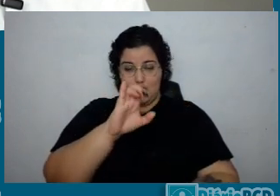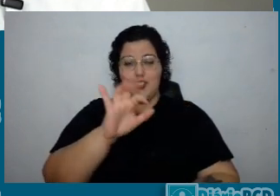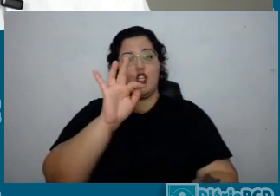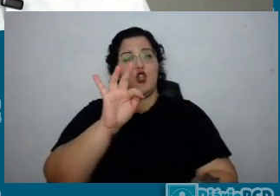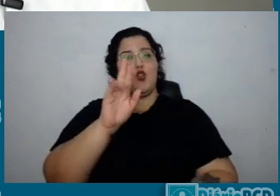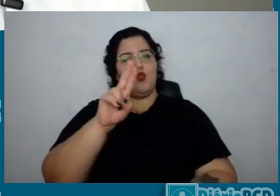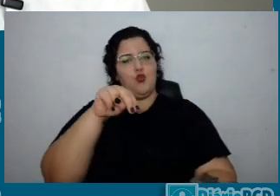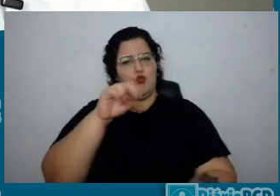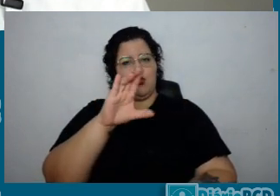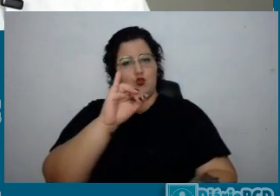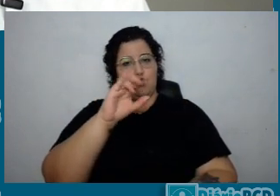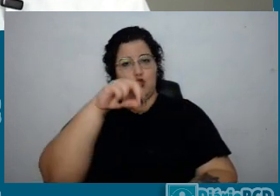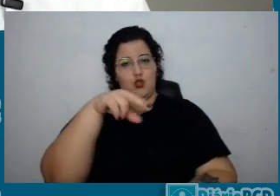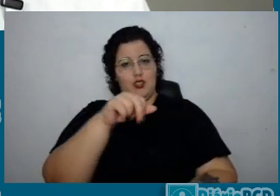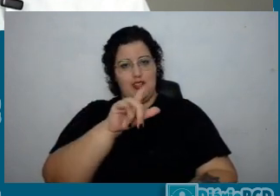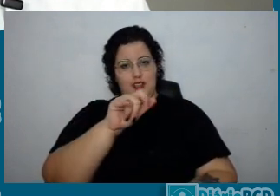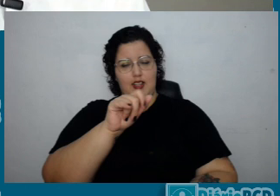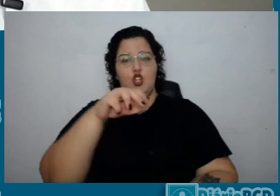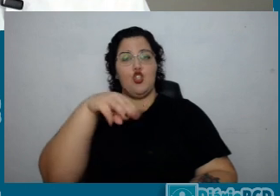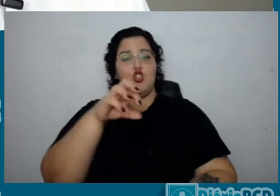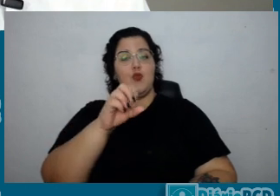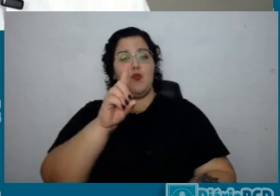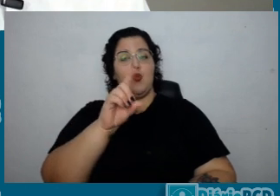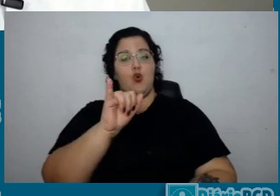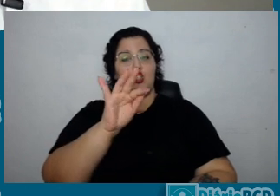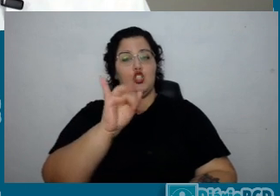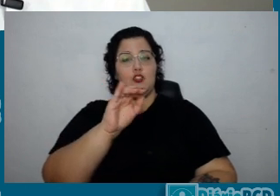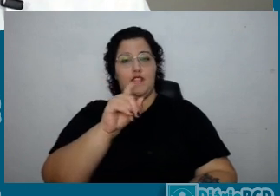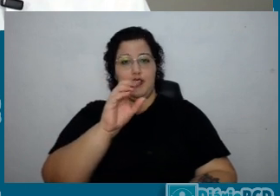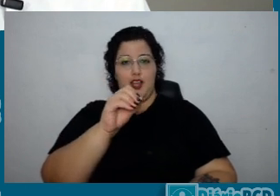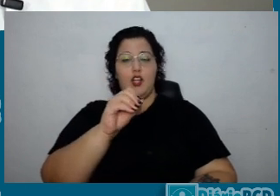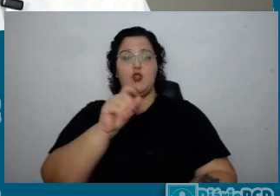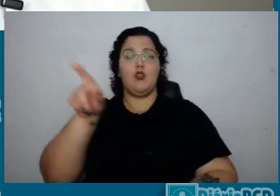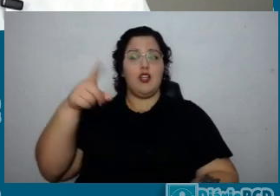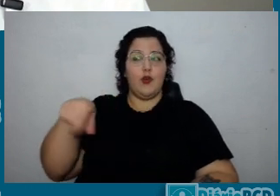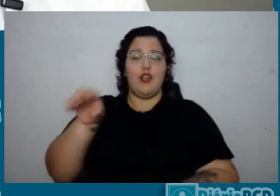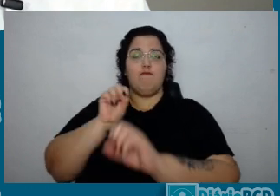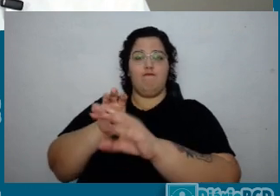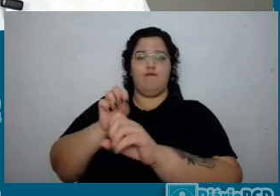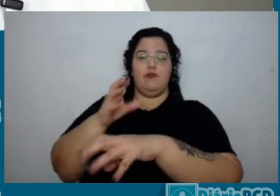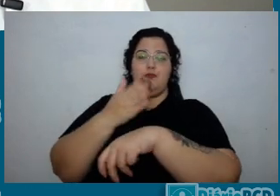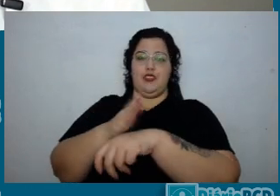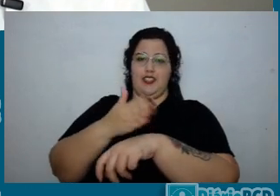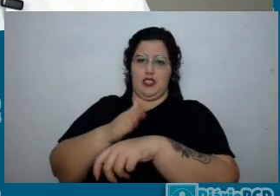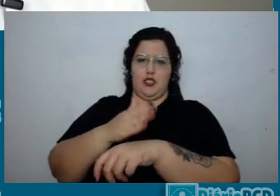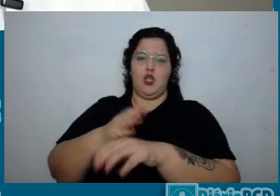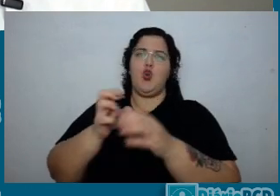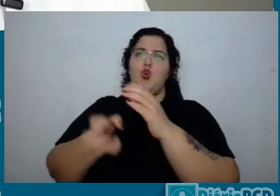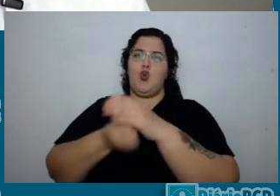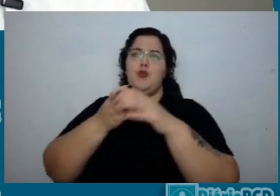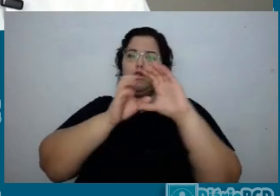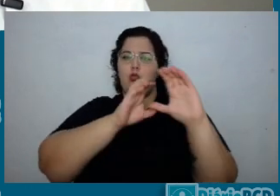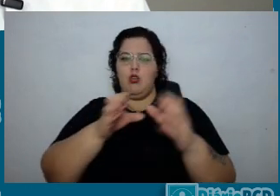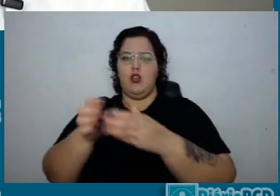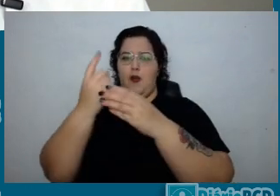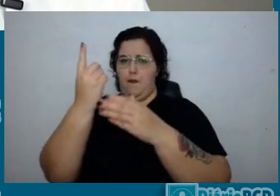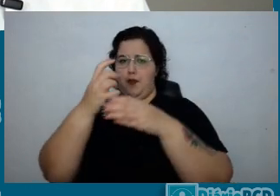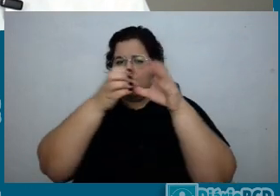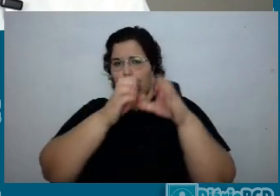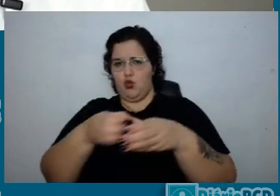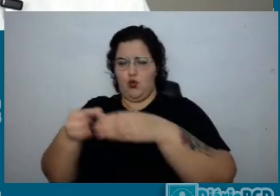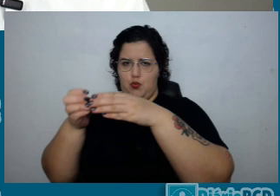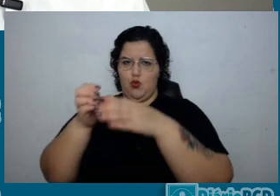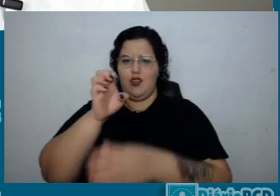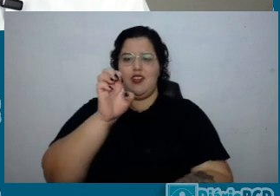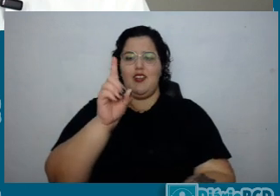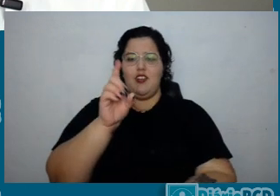Índice de Funcionalidade Brasileiro modificado, e a capacitação, então, iniciada a primeira turma com servidores da EBSER.